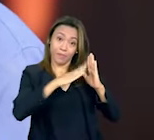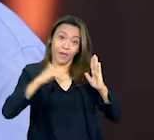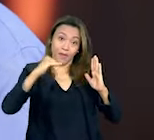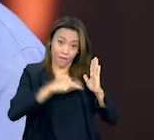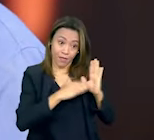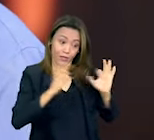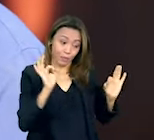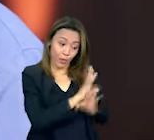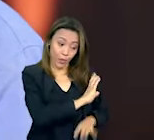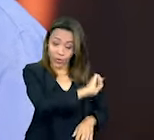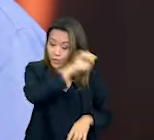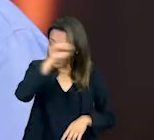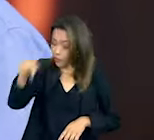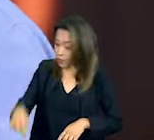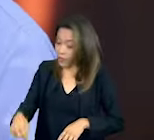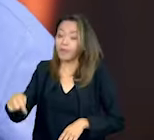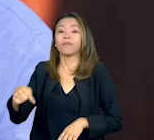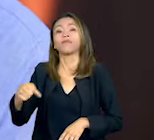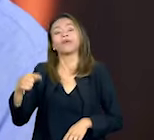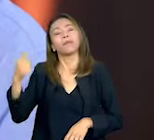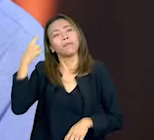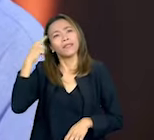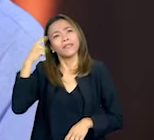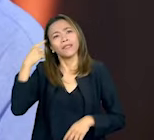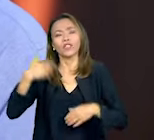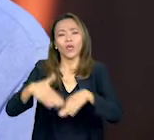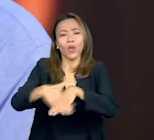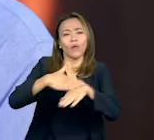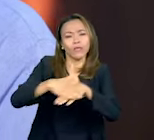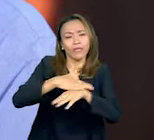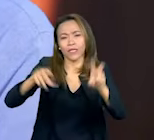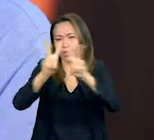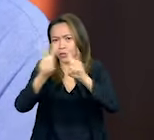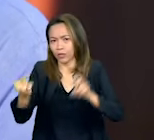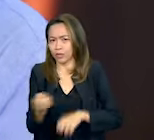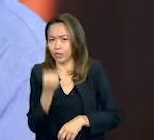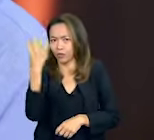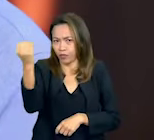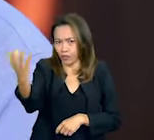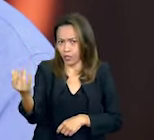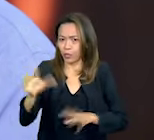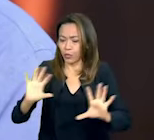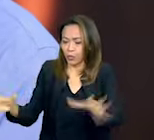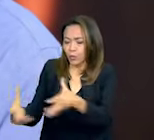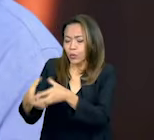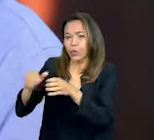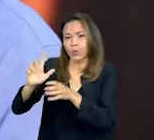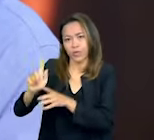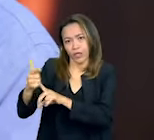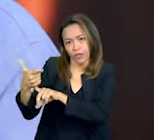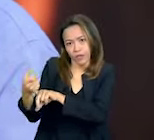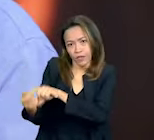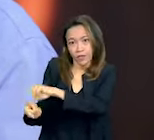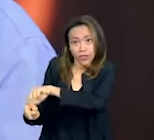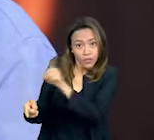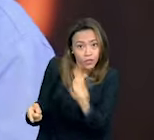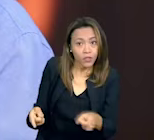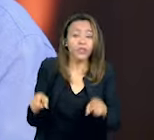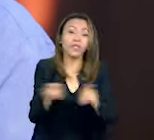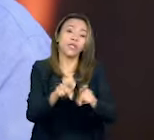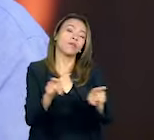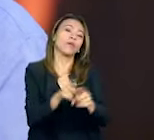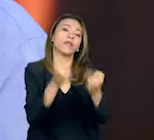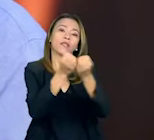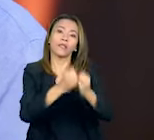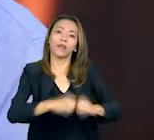com você falando da viagem, tanto do G20 quanto da ONU. Mas aí eu me dei conta que hoje nós temos